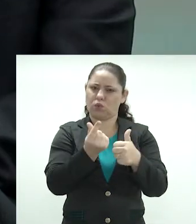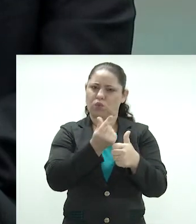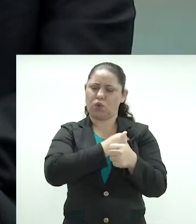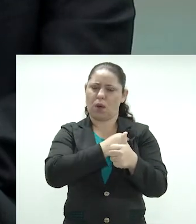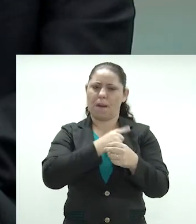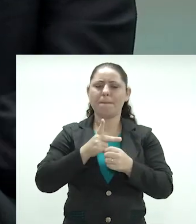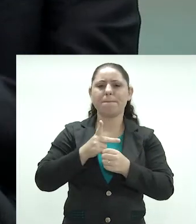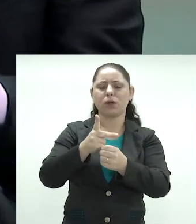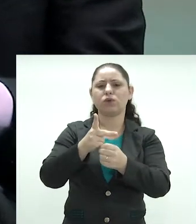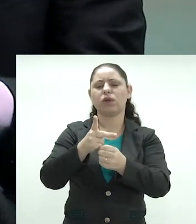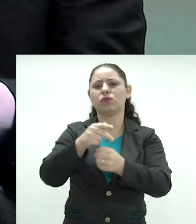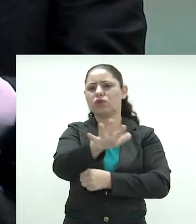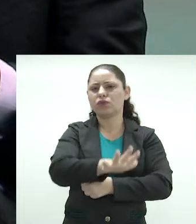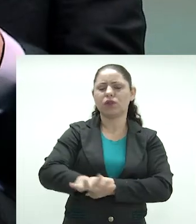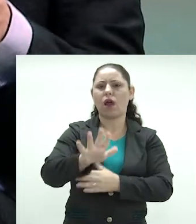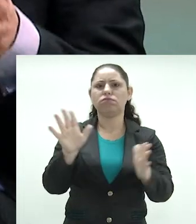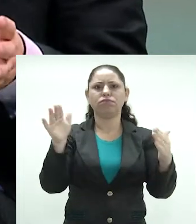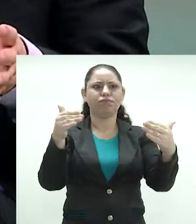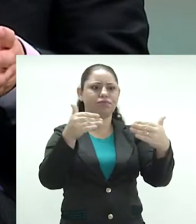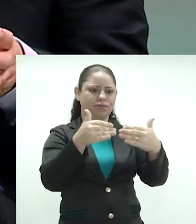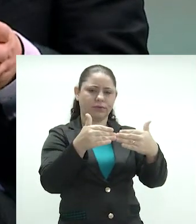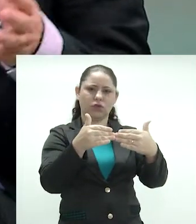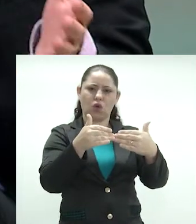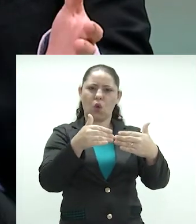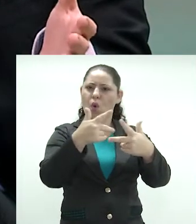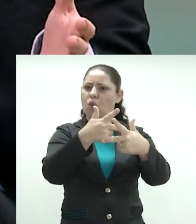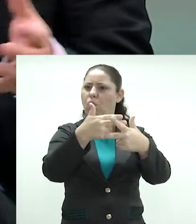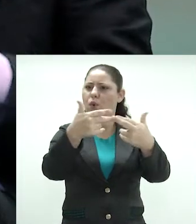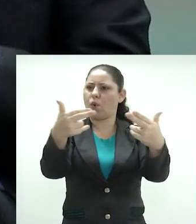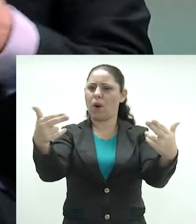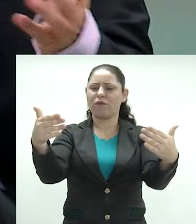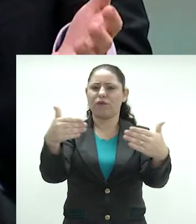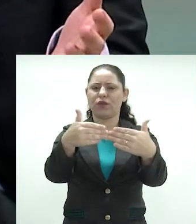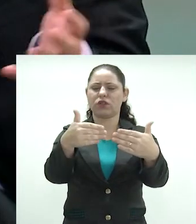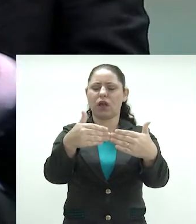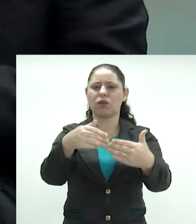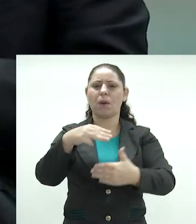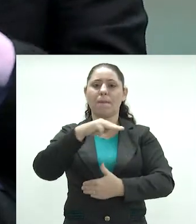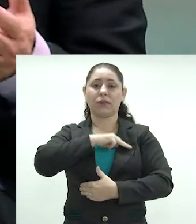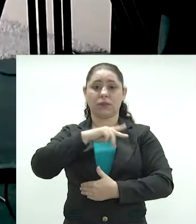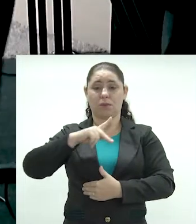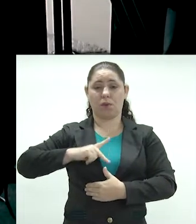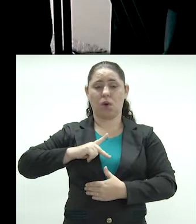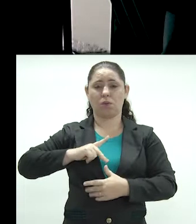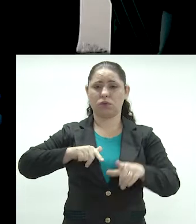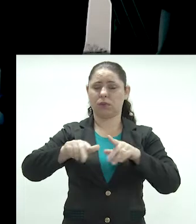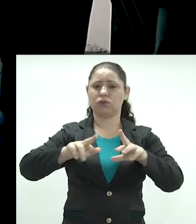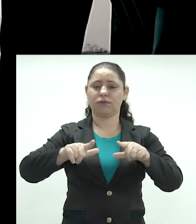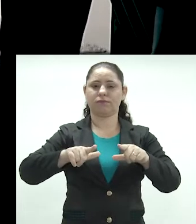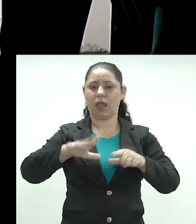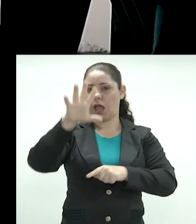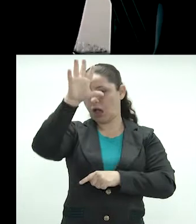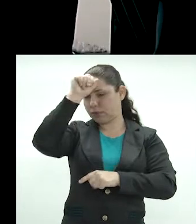primeiro lugar, ao assumir a Procuradoria-Geral, estava num contexto de fechamento. As coisas estavam fechadas, o Ministério Público, a forma de